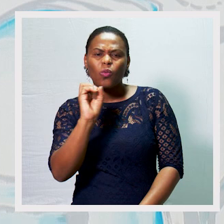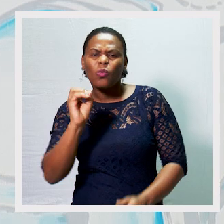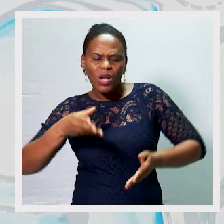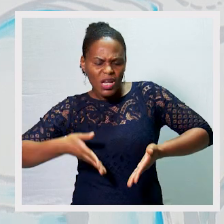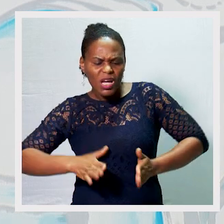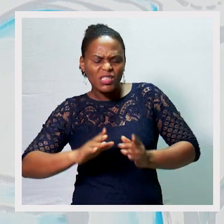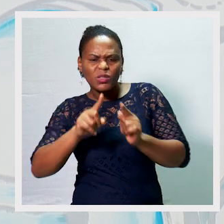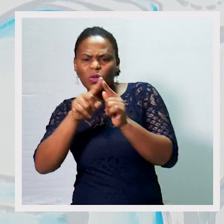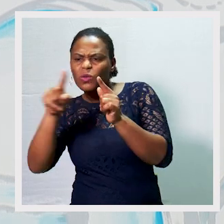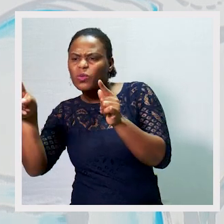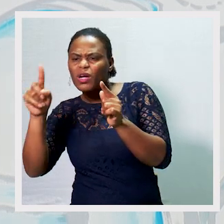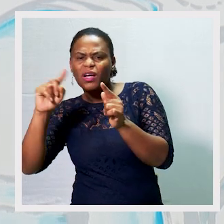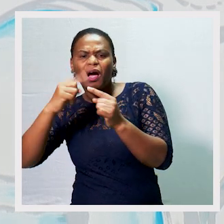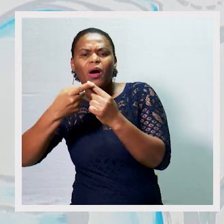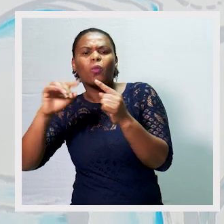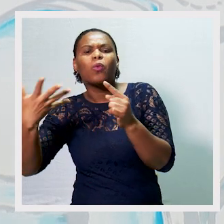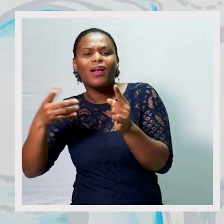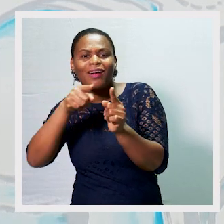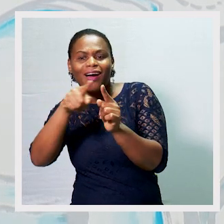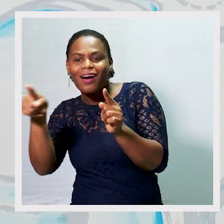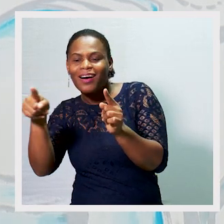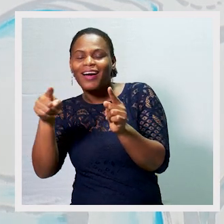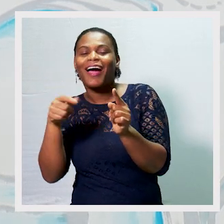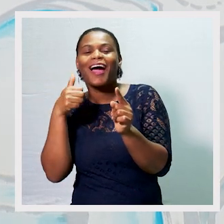O Hugo nasceu no ano